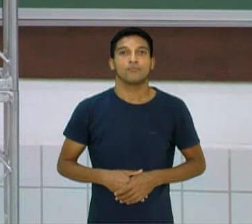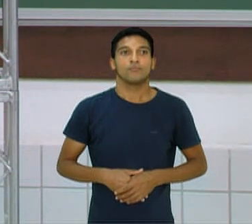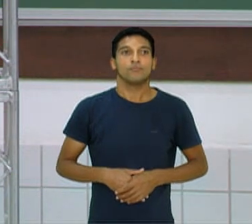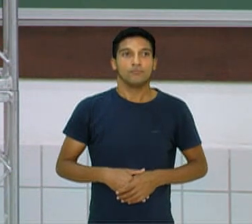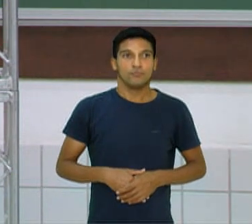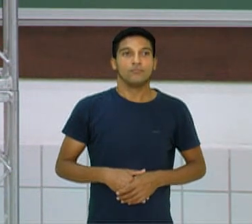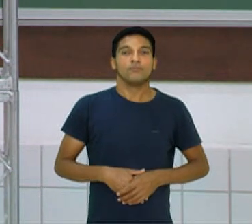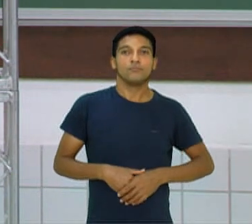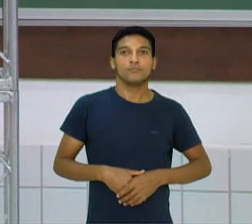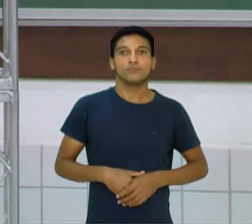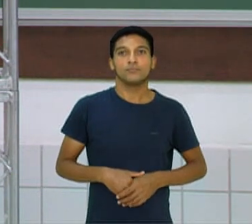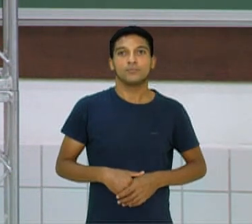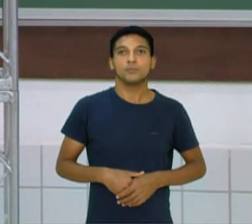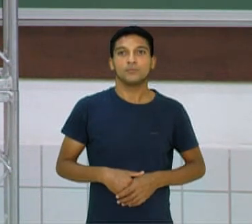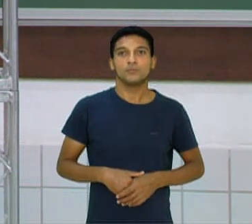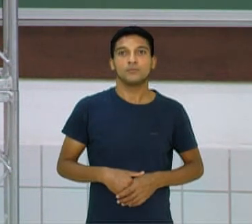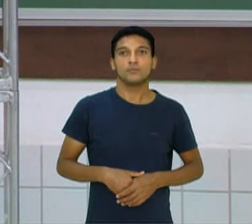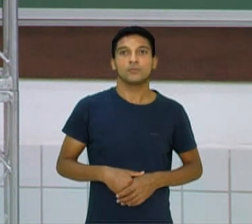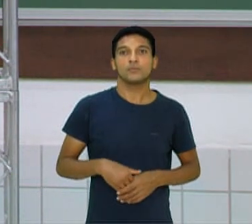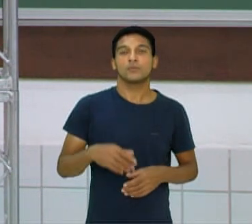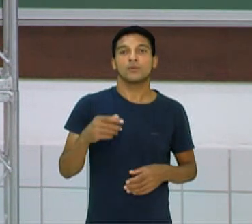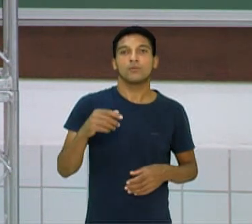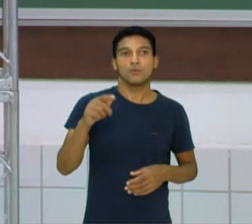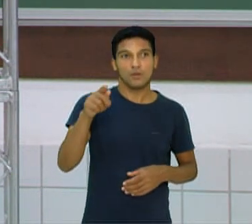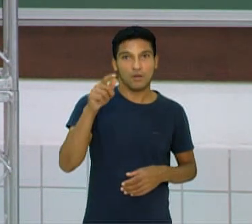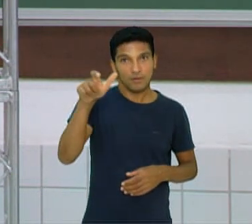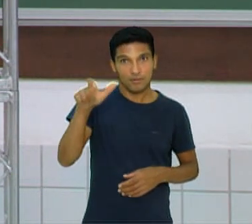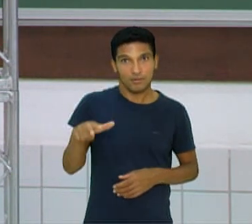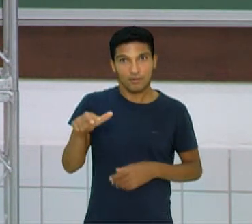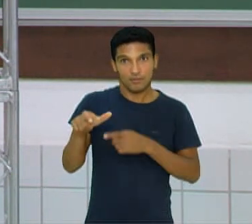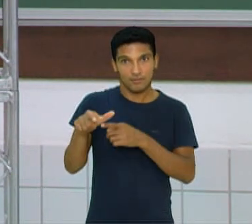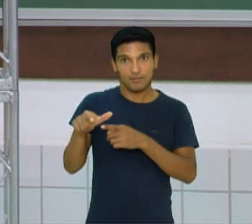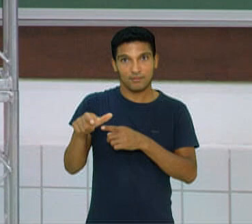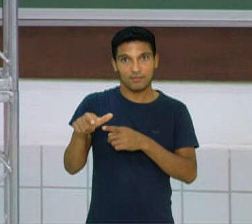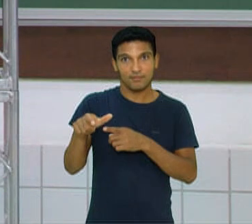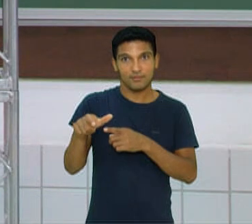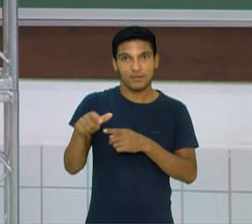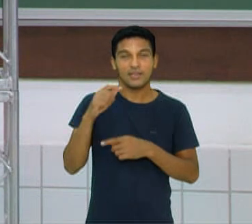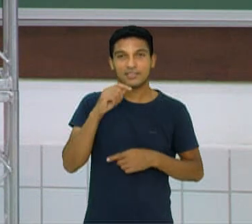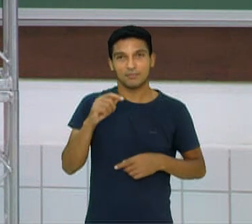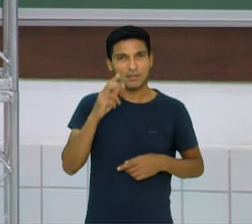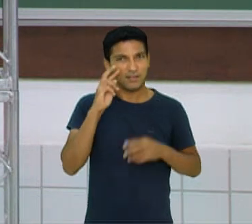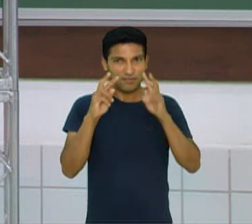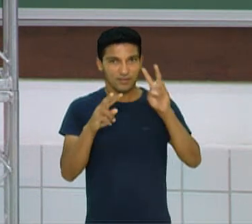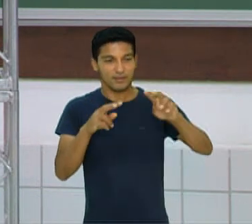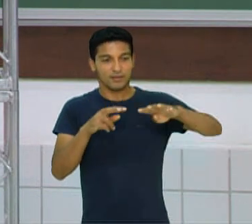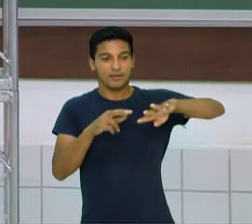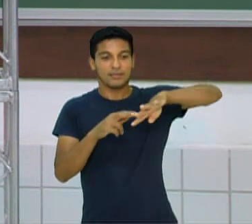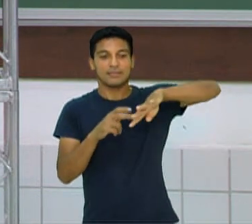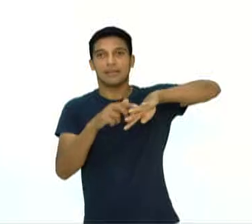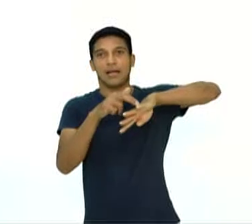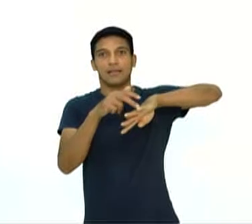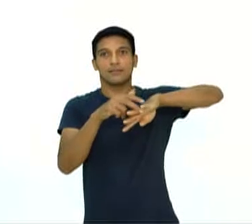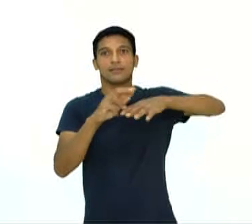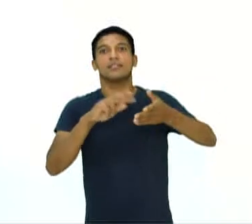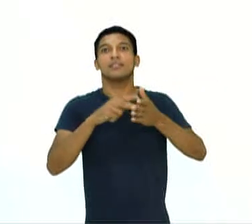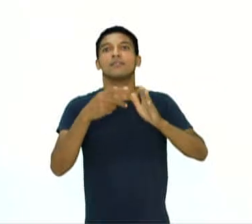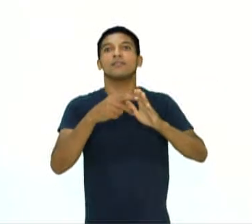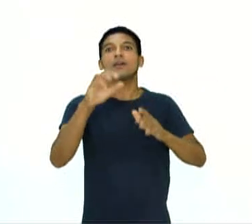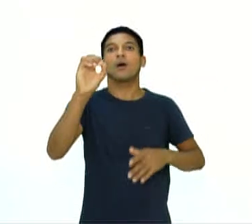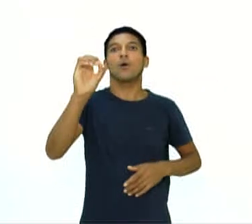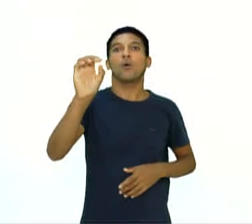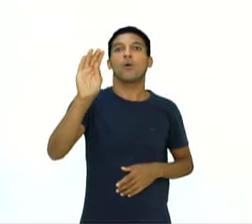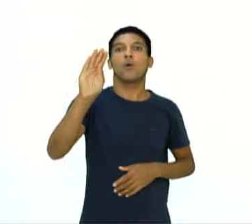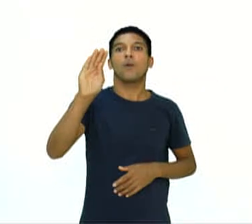parkour, tudo é um obstáculo, tá? Uma escada, um degrauzinho que seja, um corrimão,